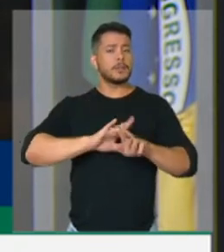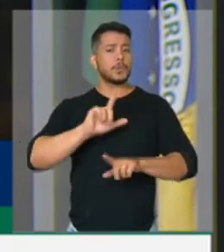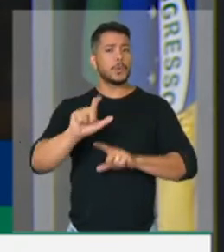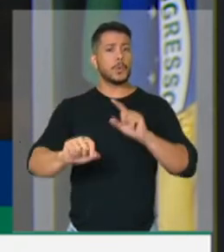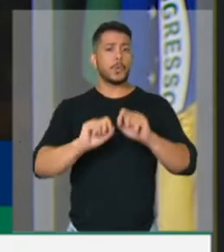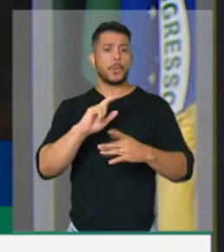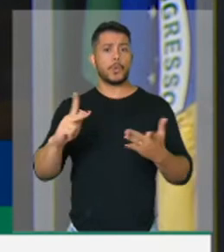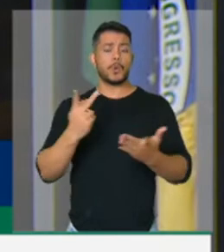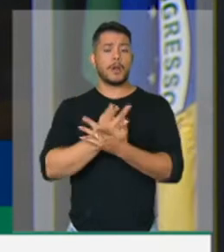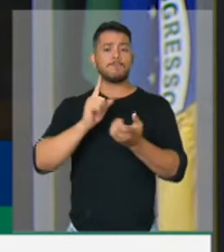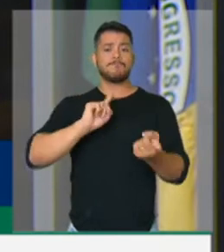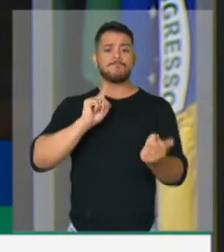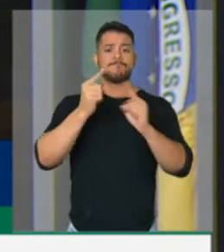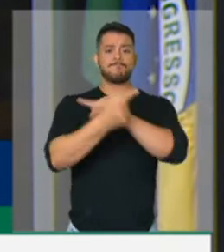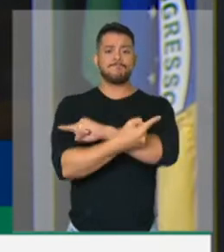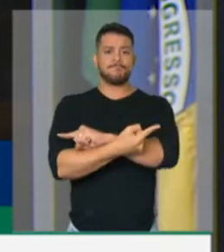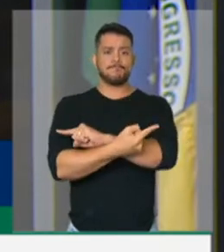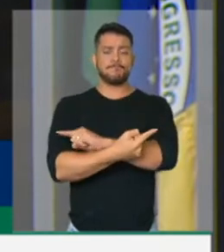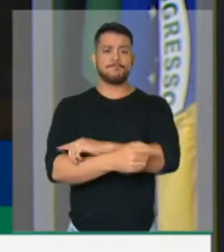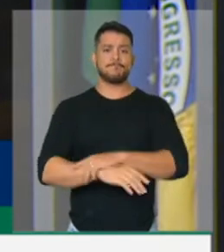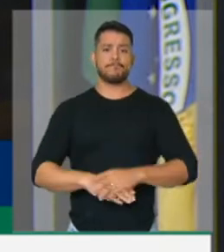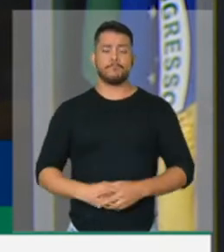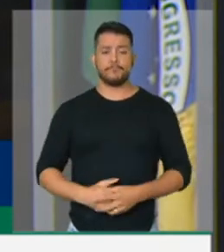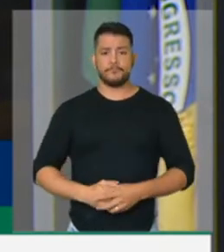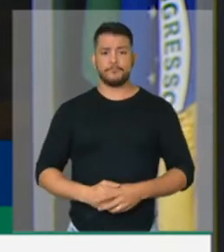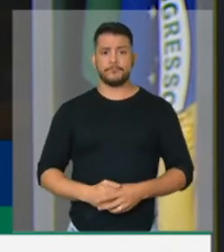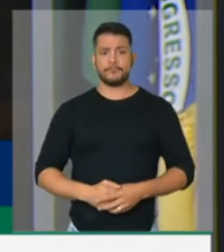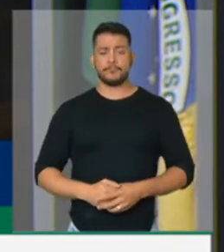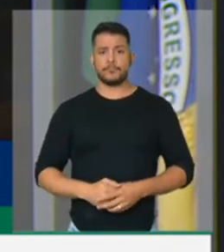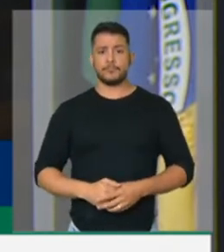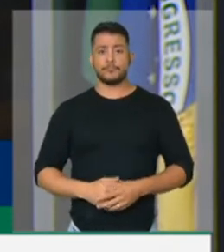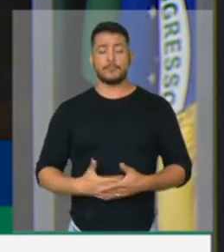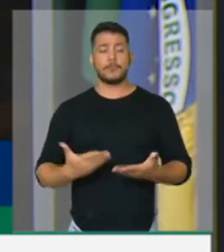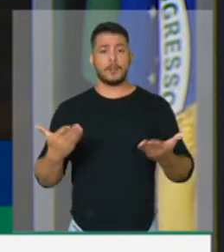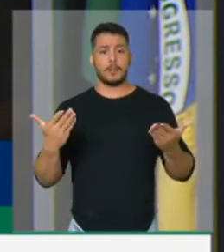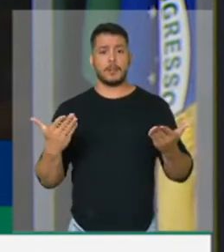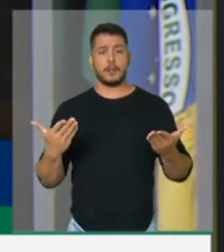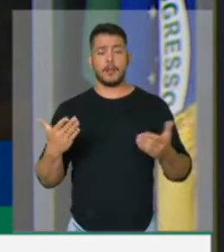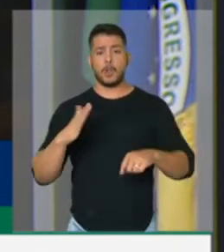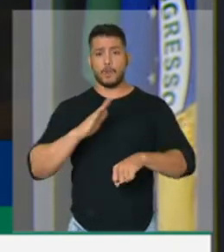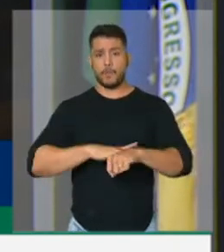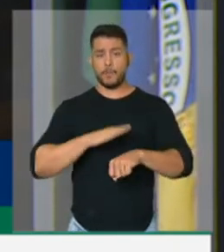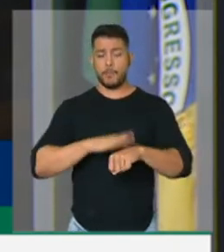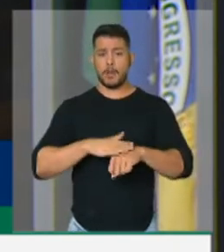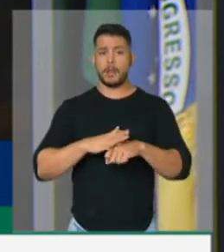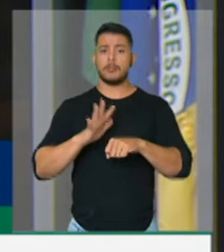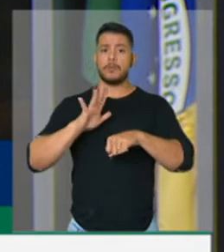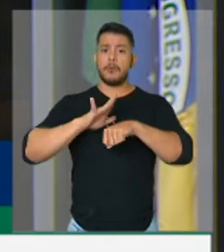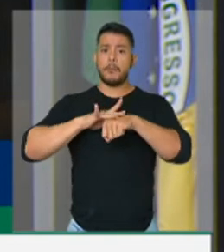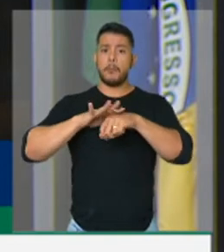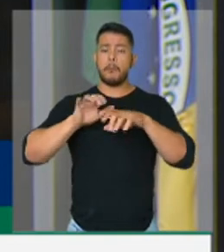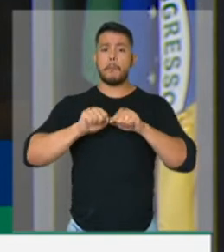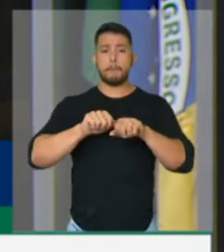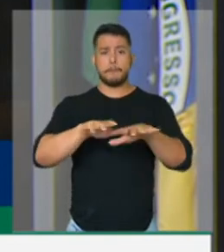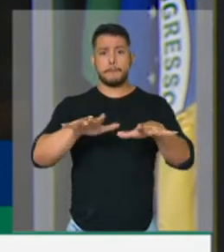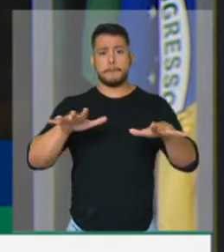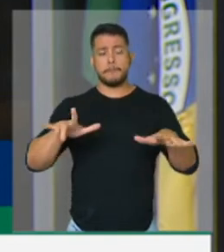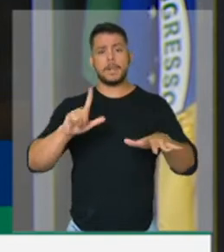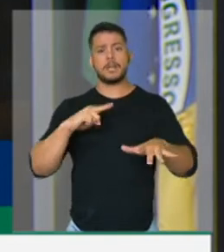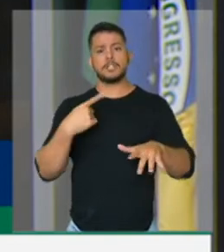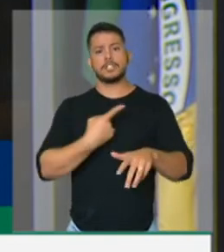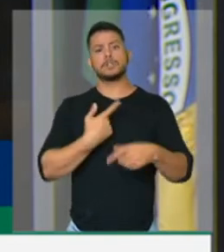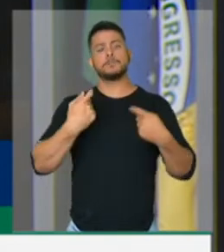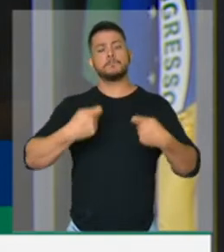o oposto. Em um momento de pandemia, em que precisamos estimular a